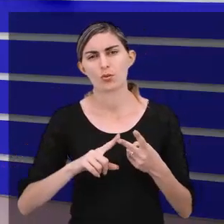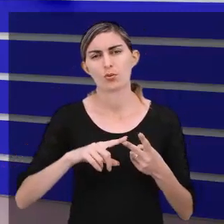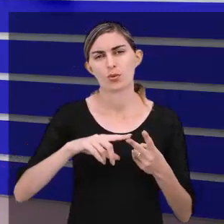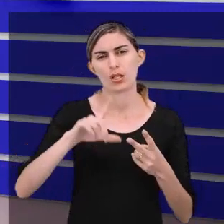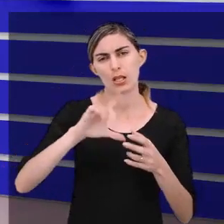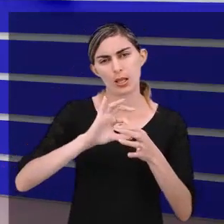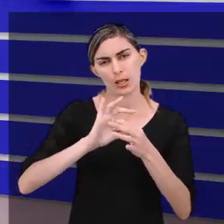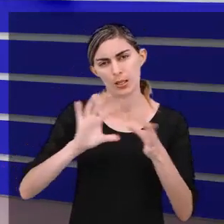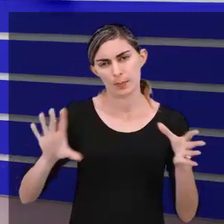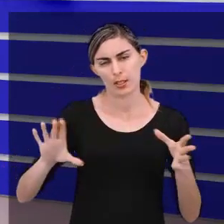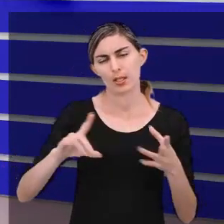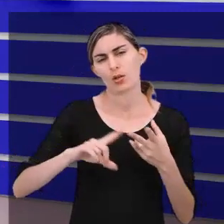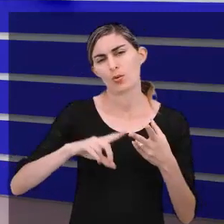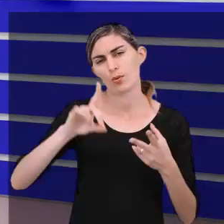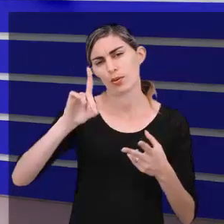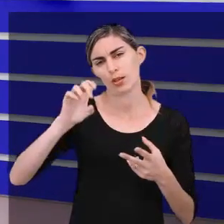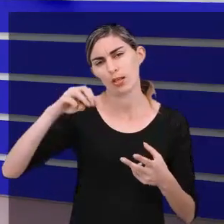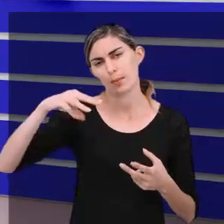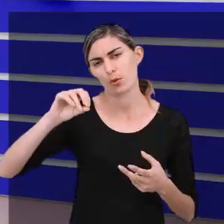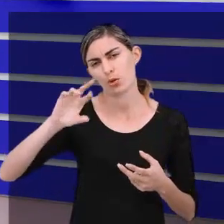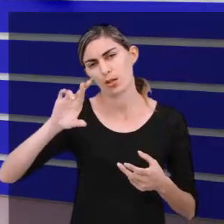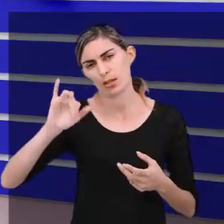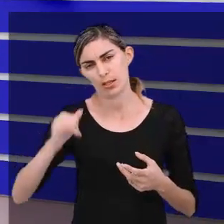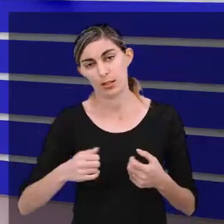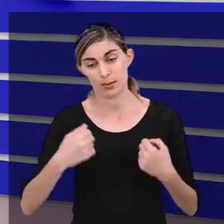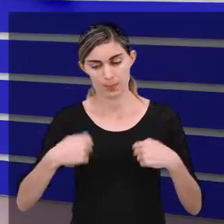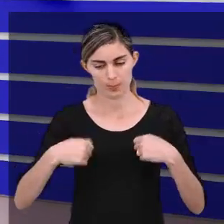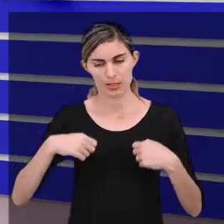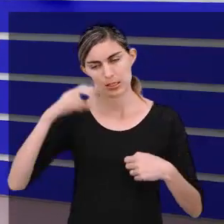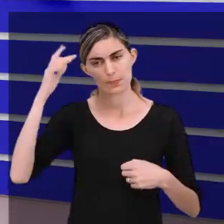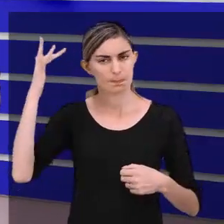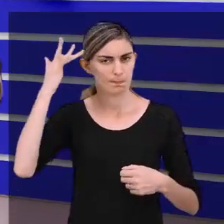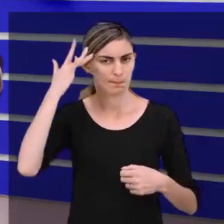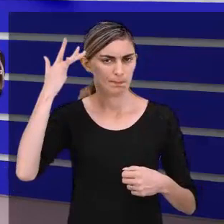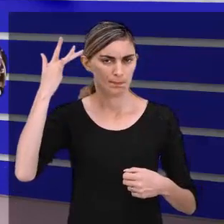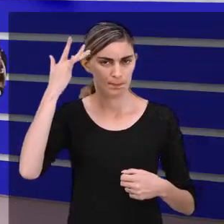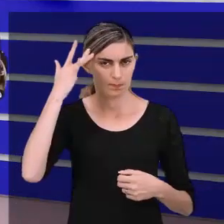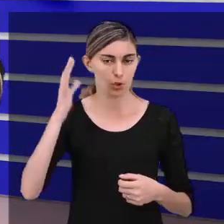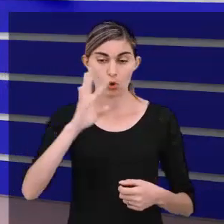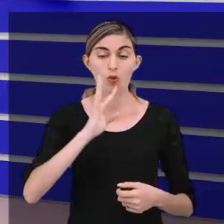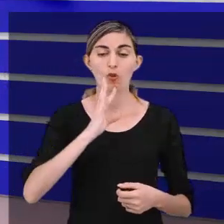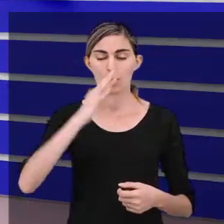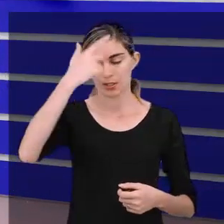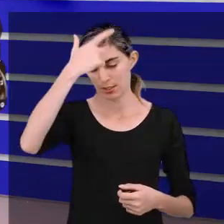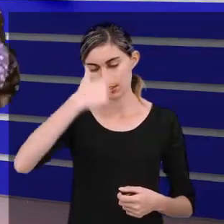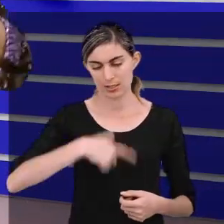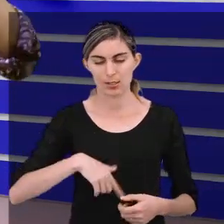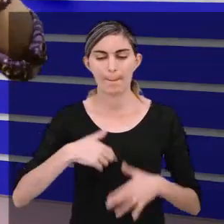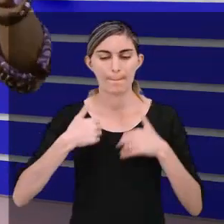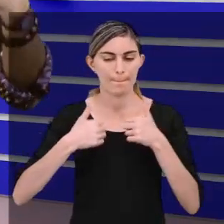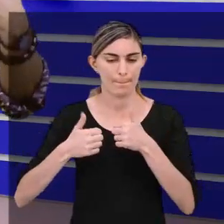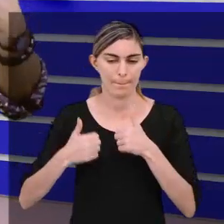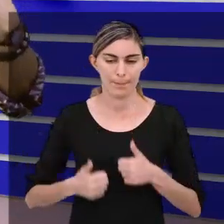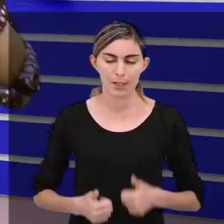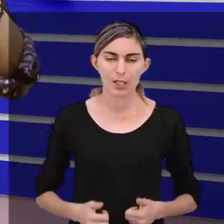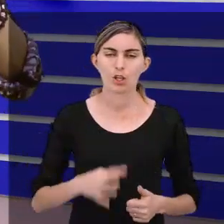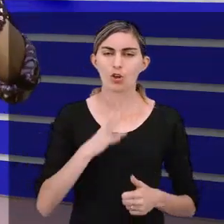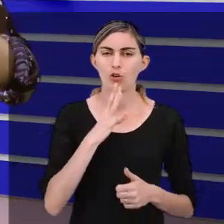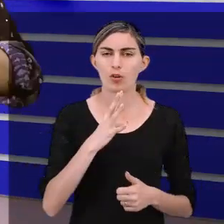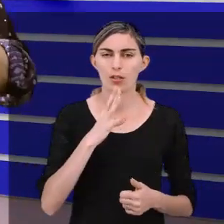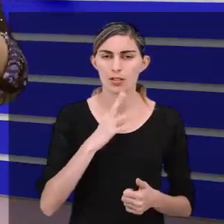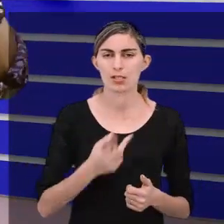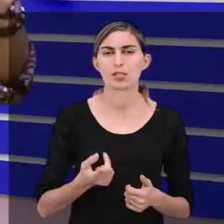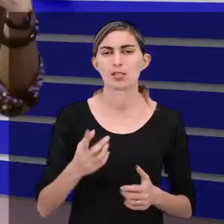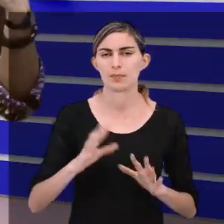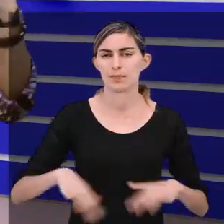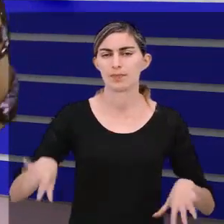democrático. Mas para isso ele precisa ter maturidade. Ele precisa se conhecer muito bem, conhecer a situação, o contexto